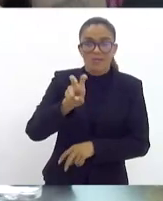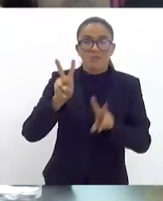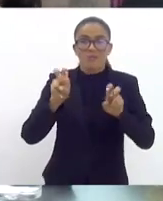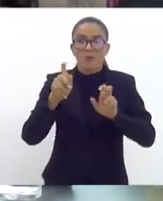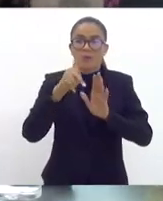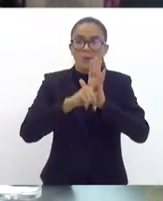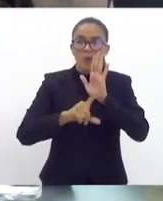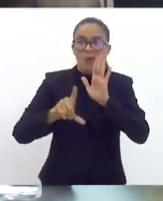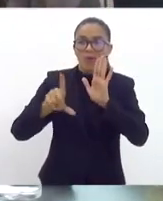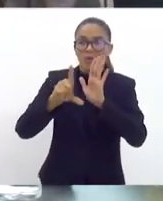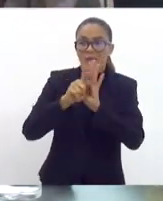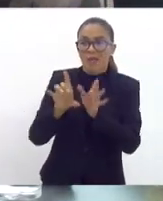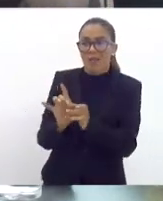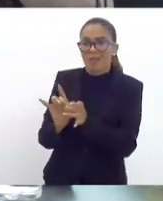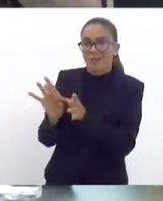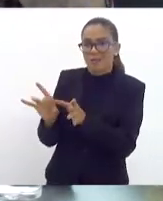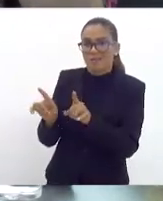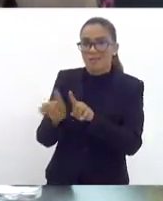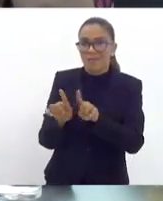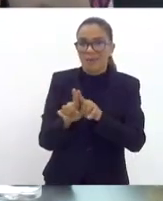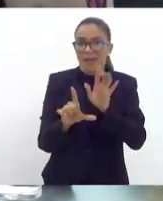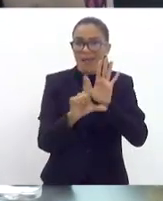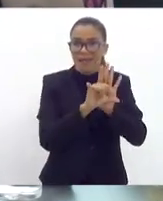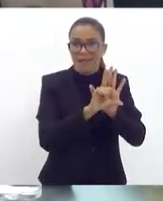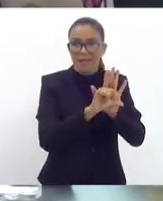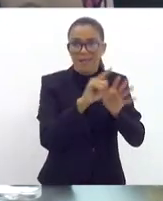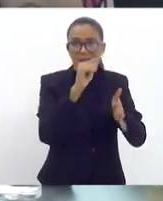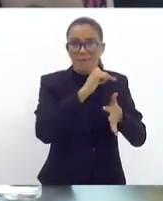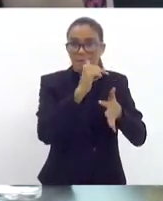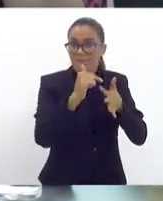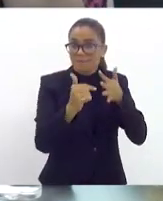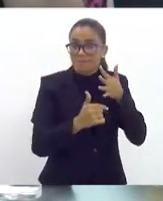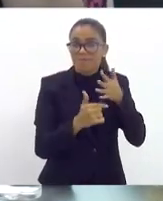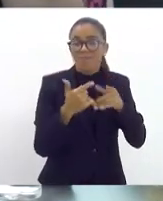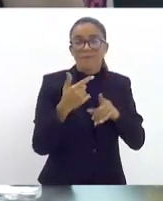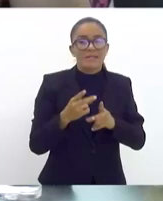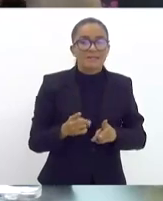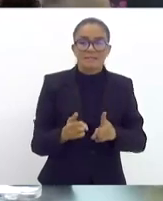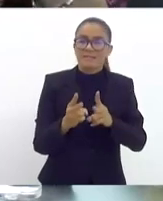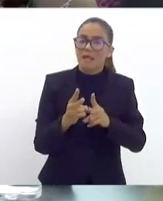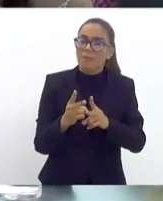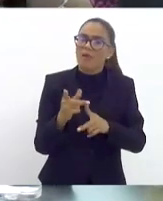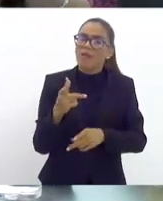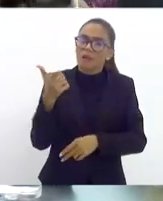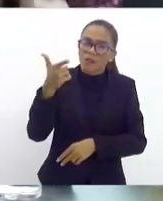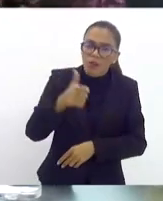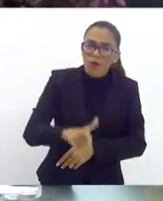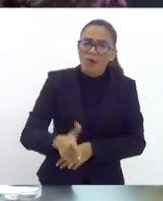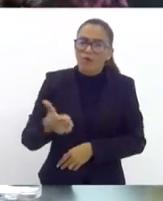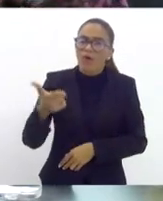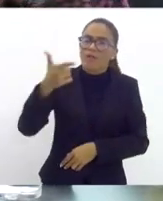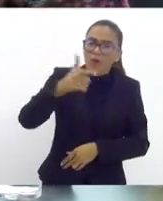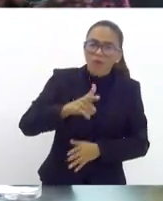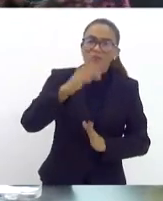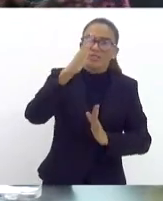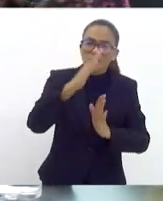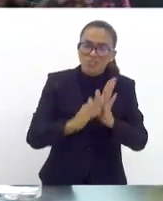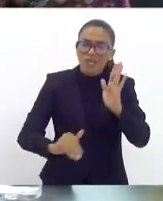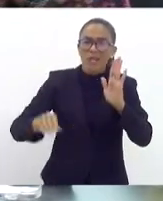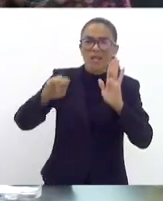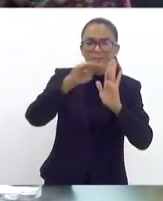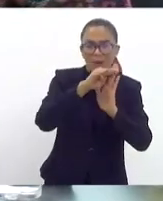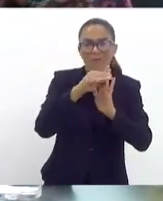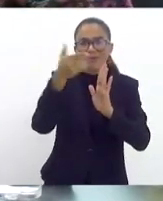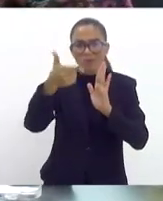projeto autorizativo e as indicações legislativas Porque no final esta isso sempre volta tem voltado para isso então